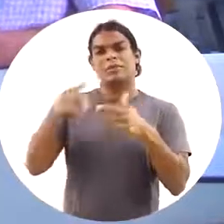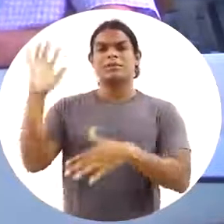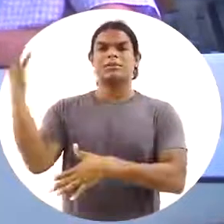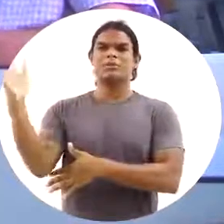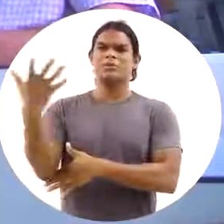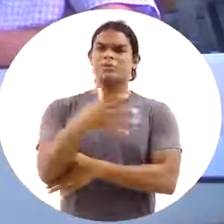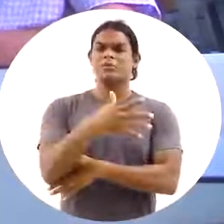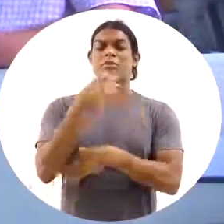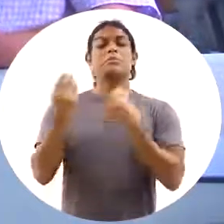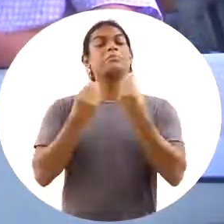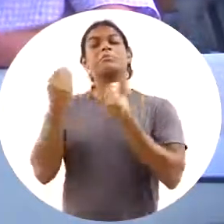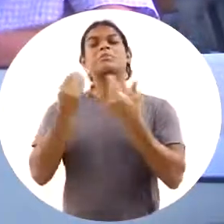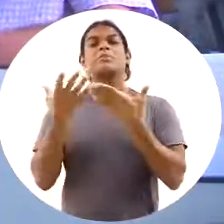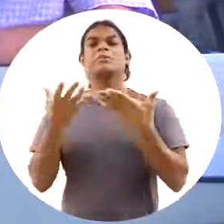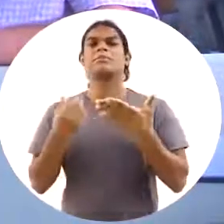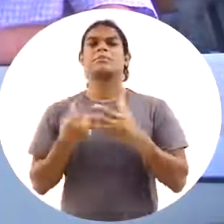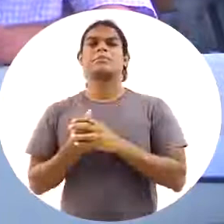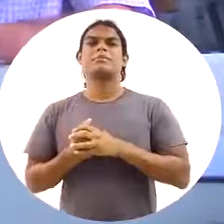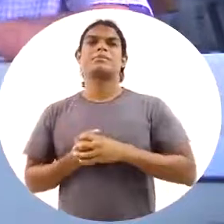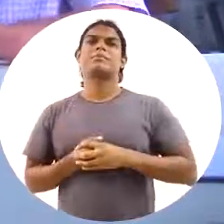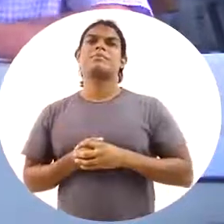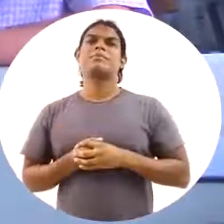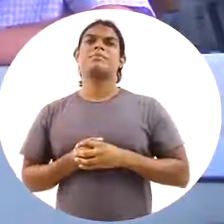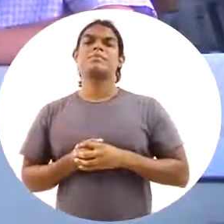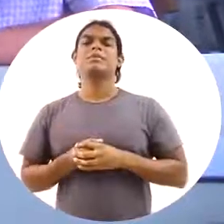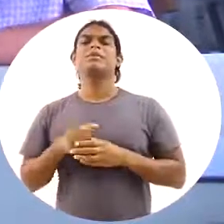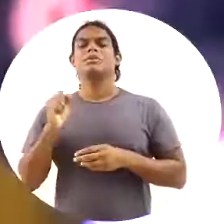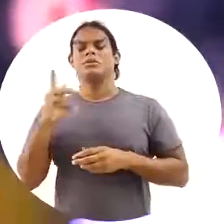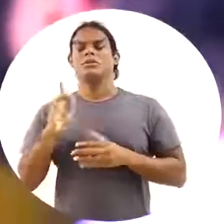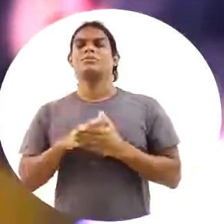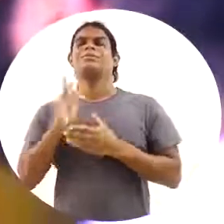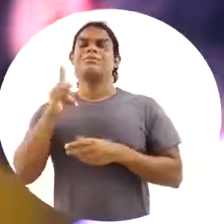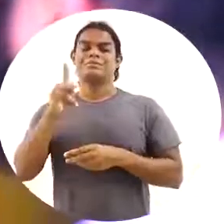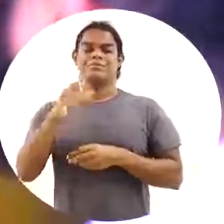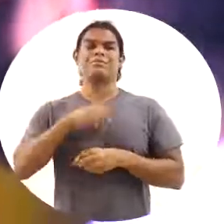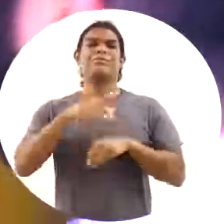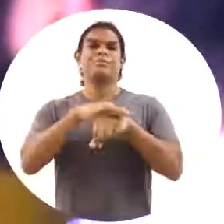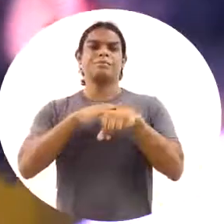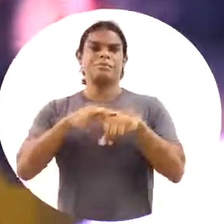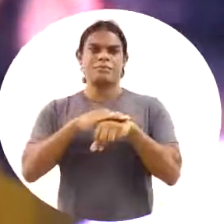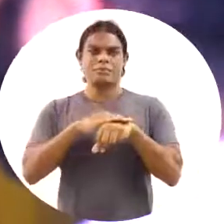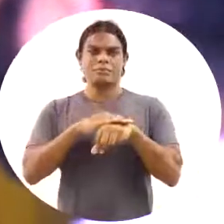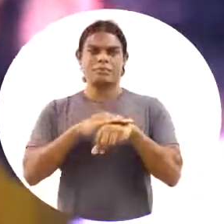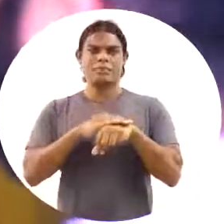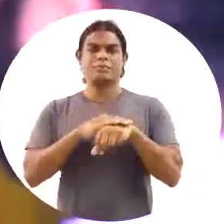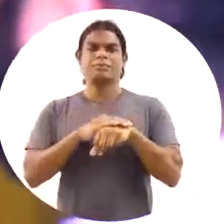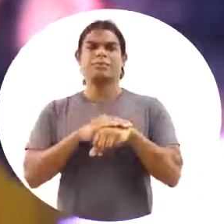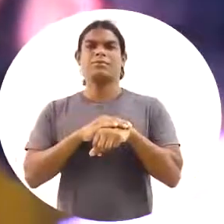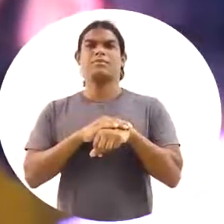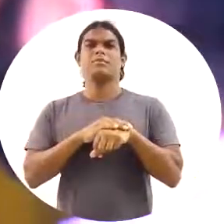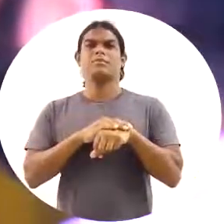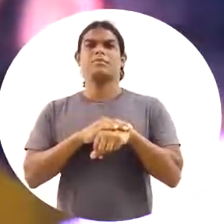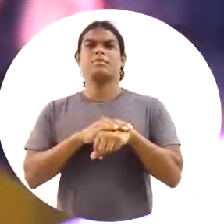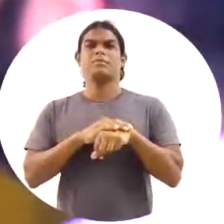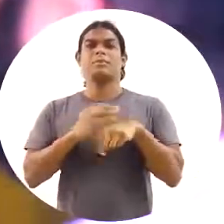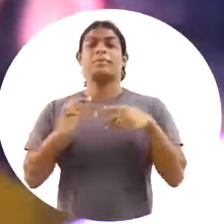legal, não é. Como é que se dá isso aí? Certo, sempre existe, né? Agora, a gente tem